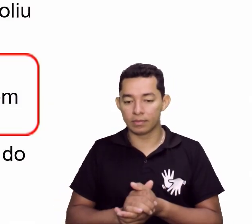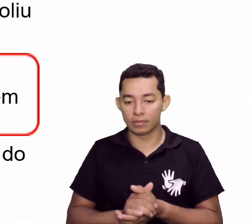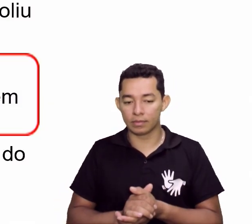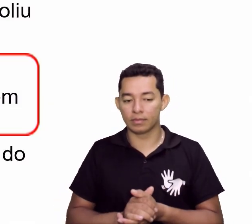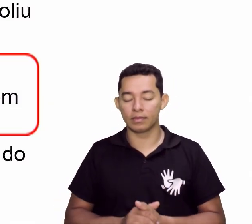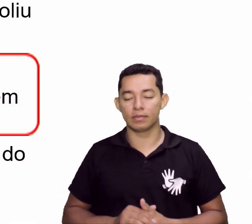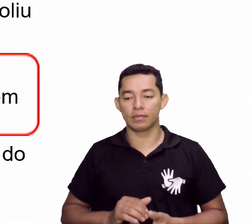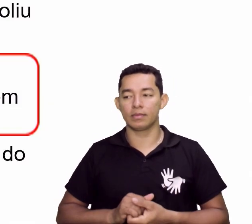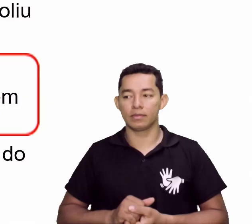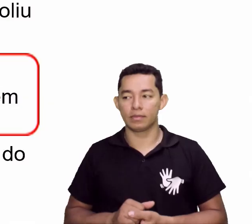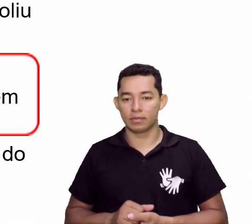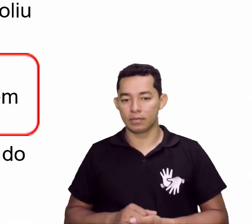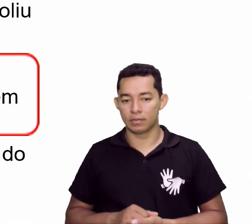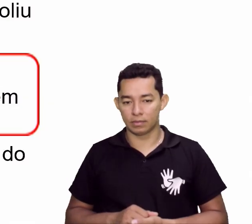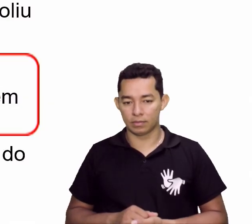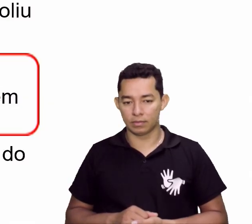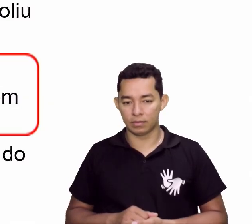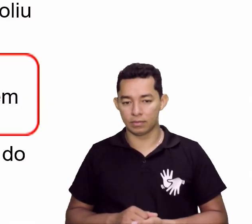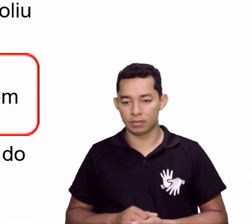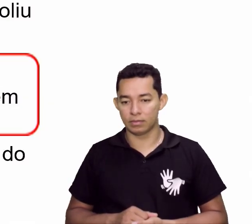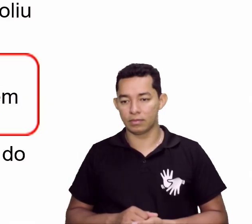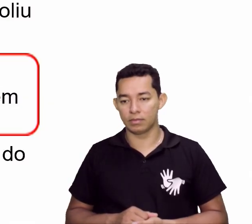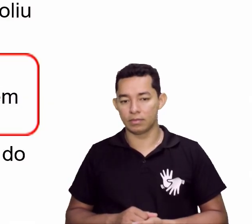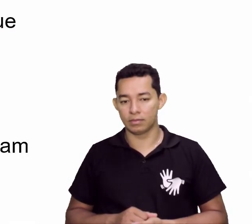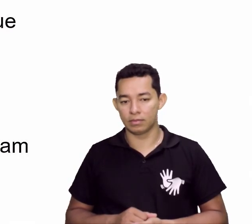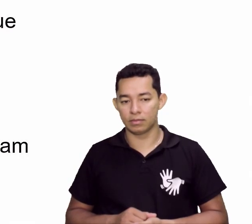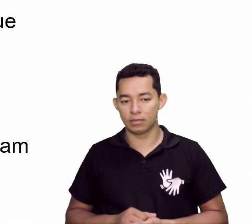linda mulher. Vamos seguir.